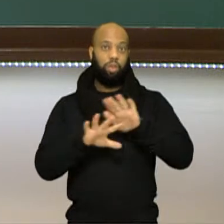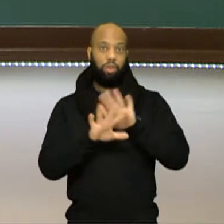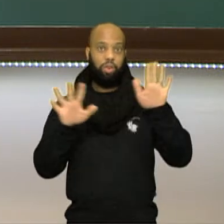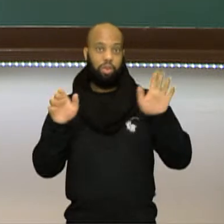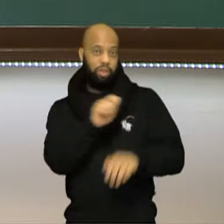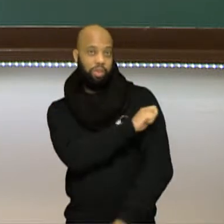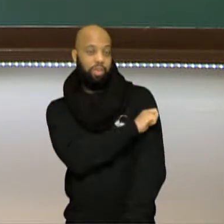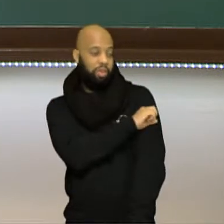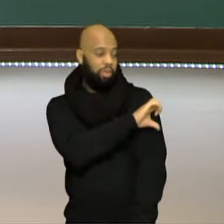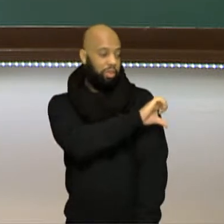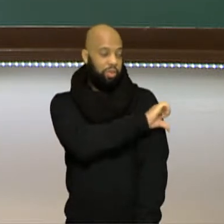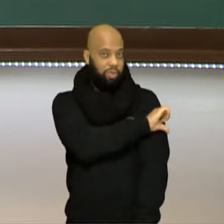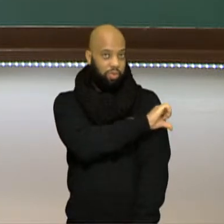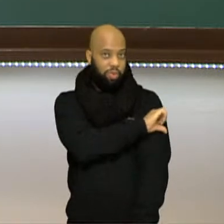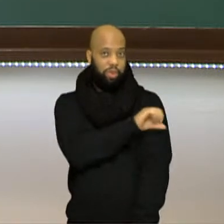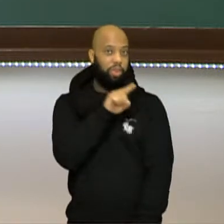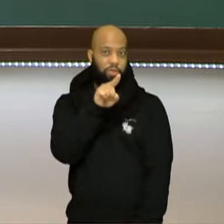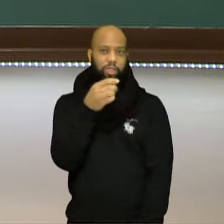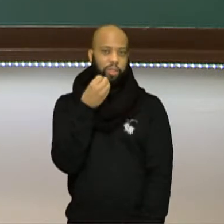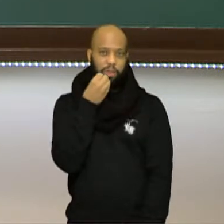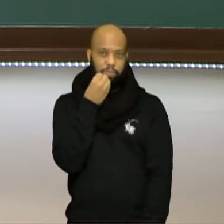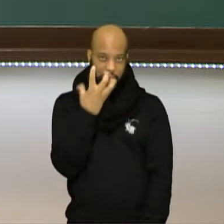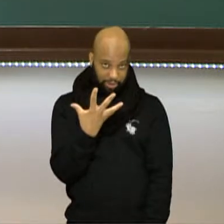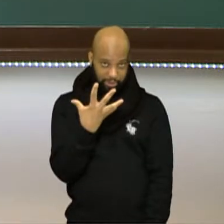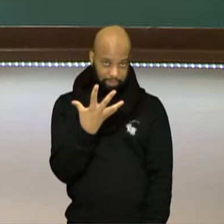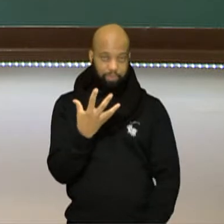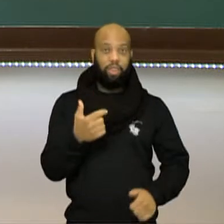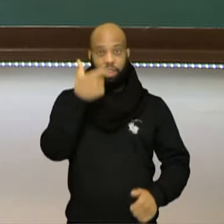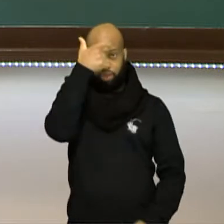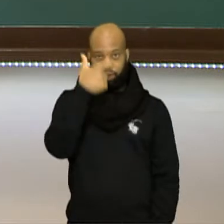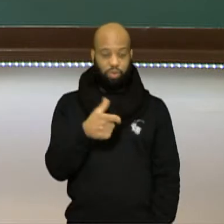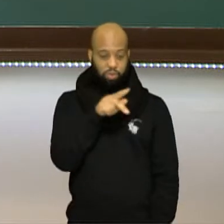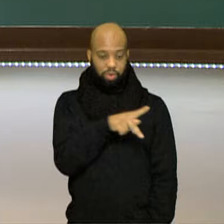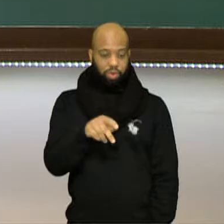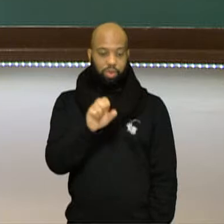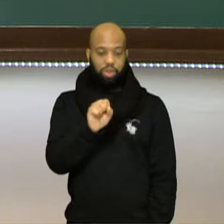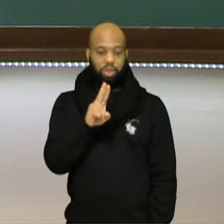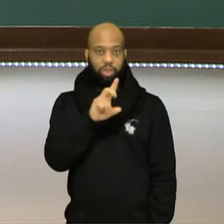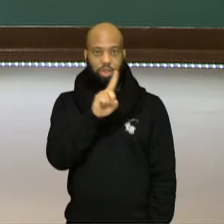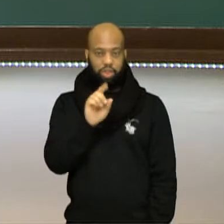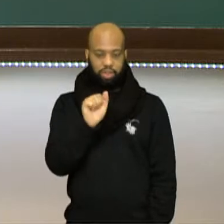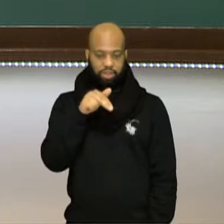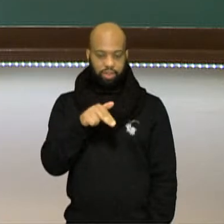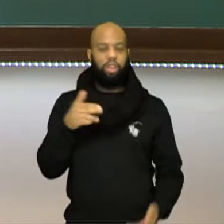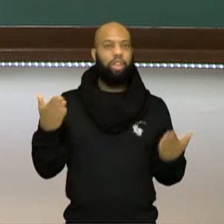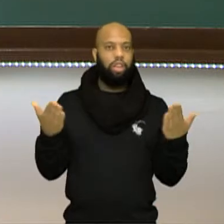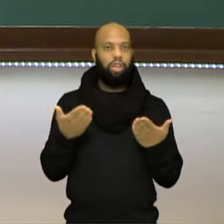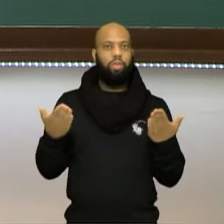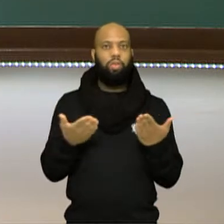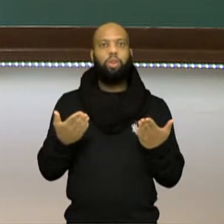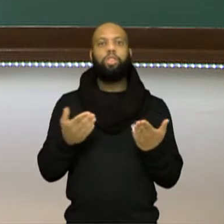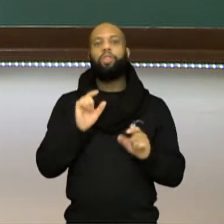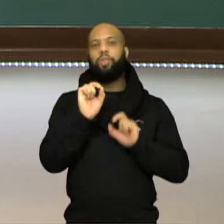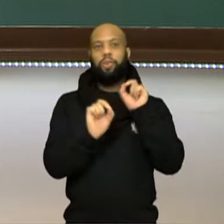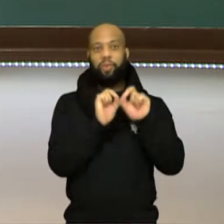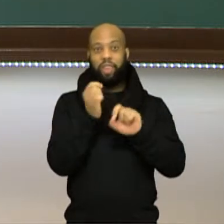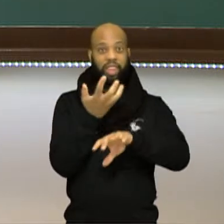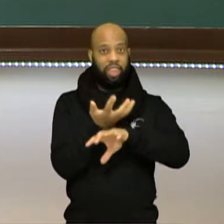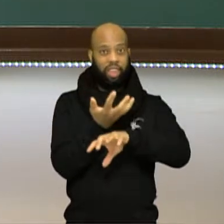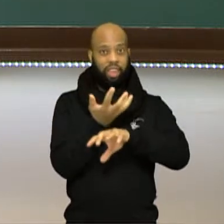Olá, estudante do 9º ano, como você está? Tudo bem? Eu sou a professora Suzana dos Anjos e essa é mais uma aula